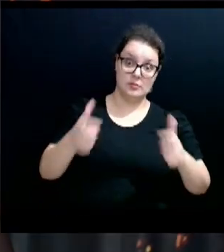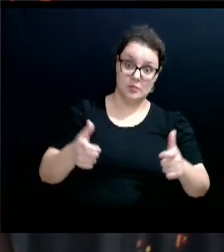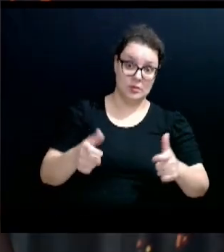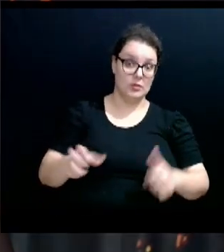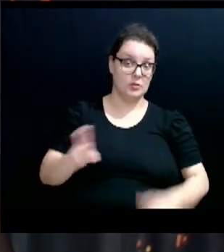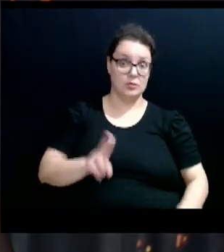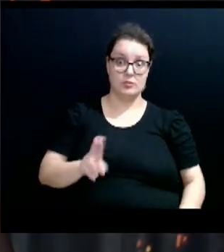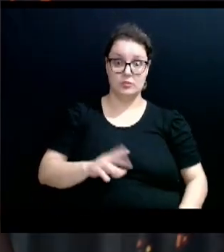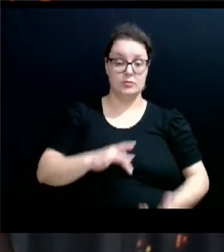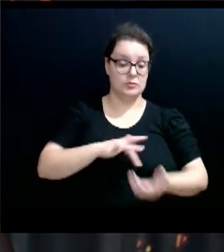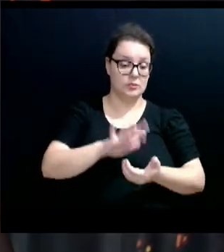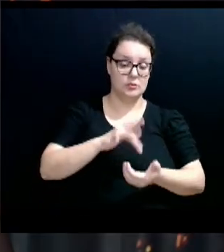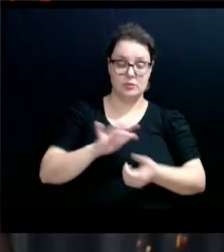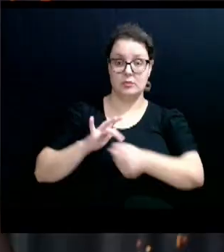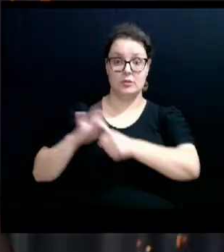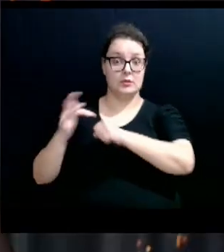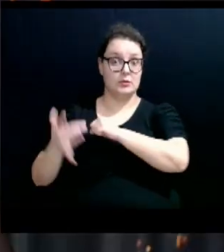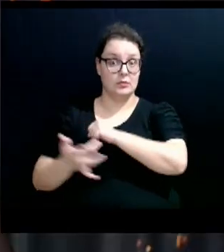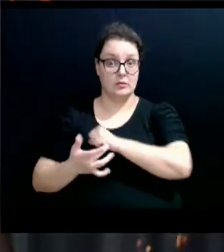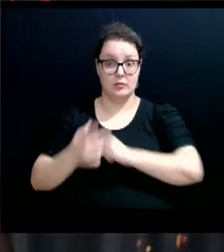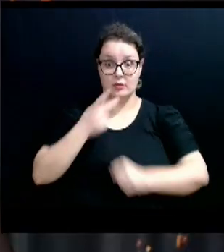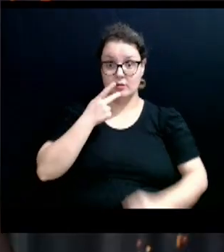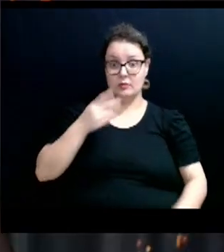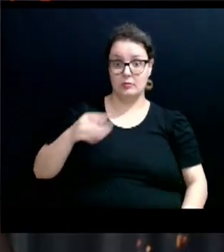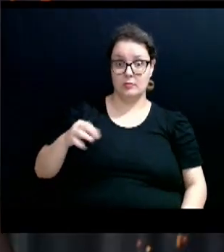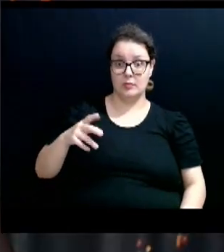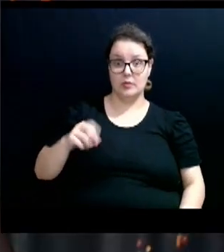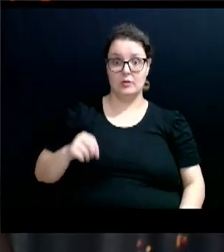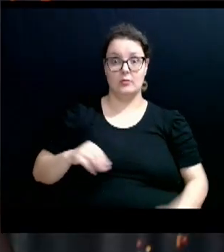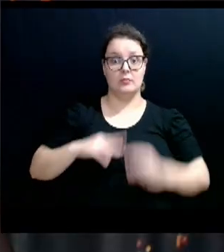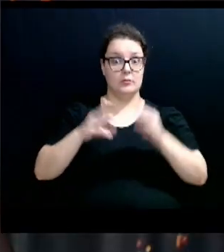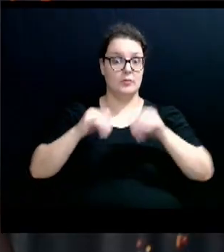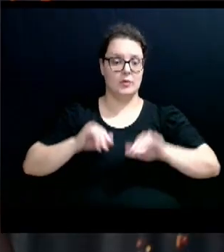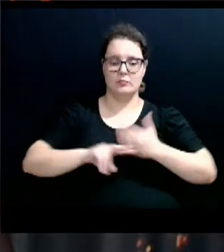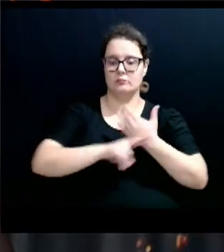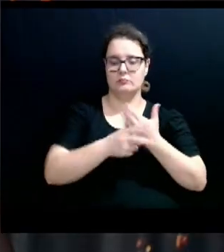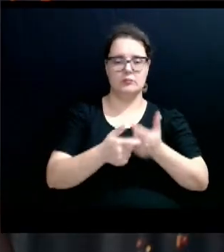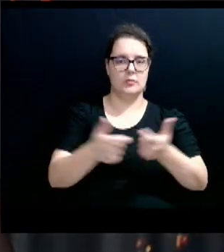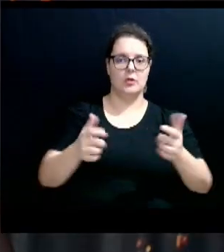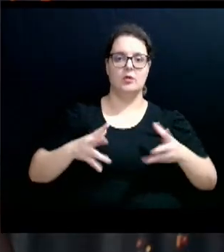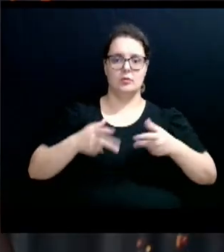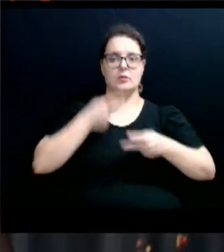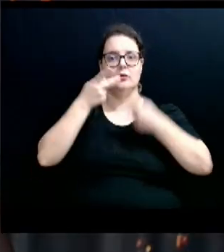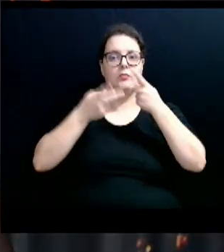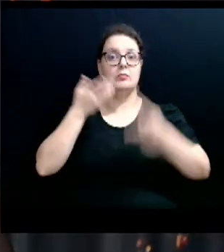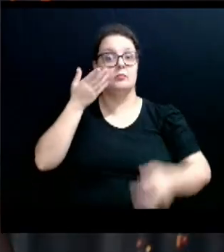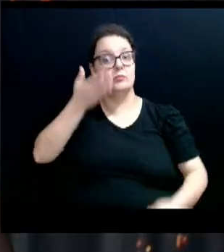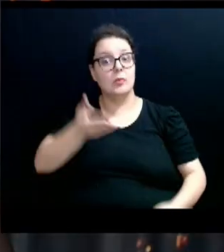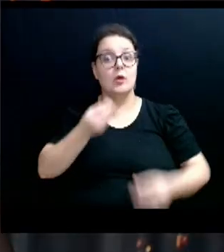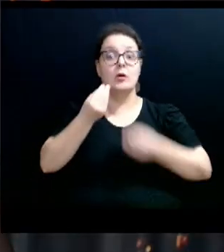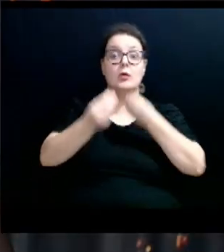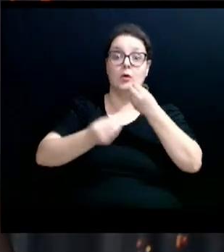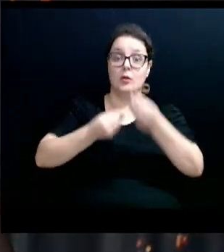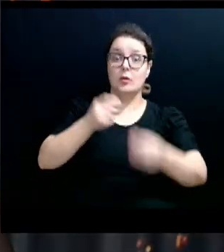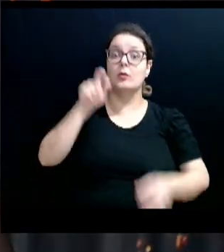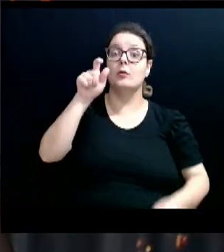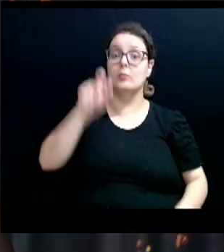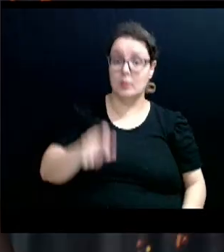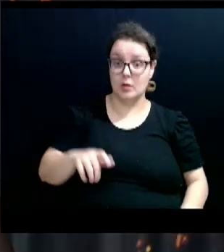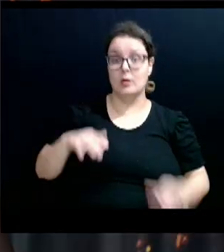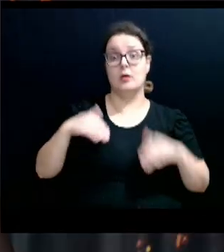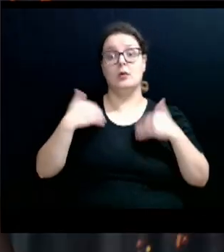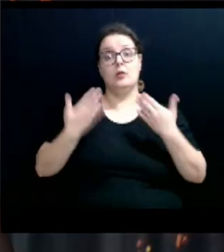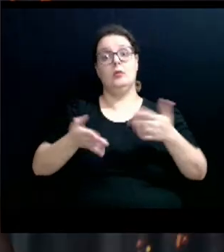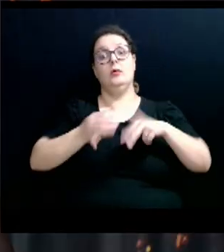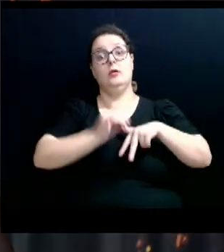está falando de um mercado de marketing de influência muito grande, que todo mundo está falando para você como você é, qual é a narrativa que você